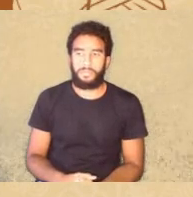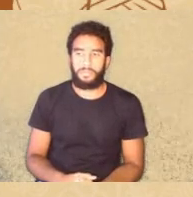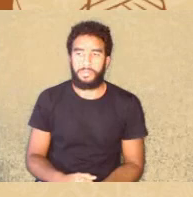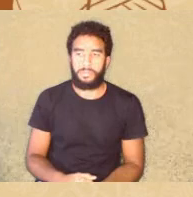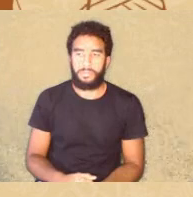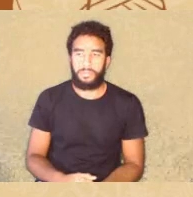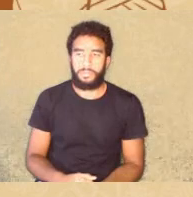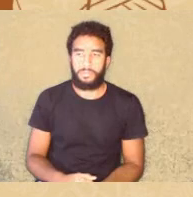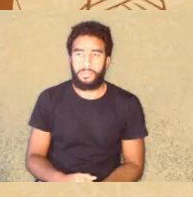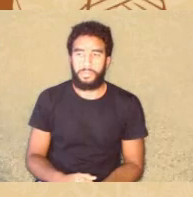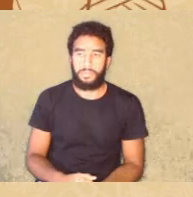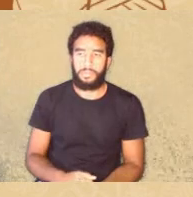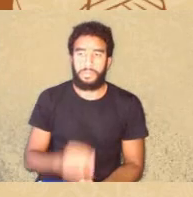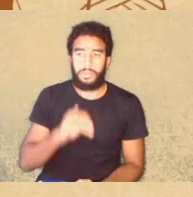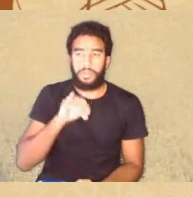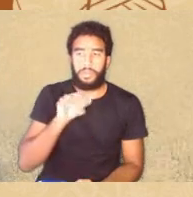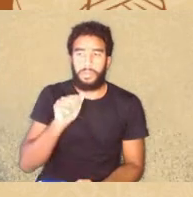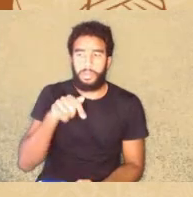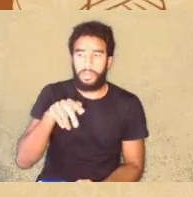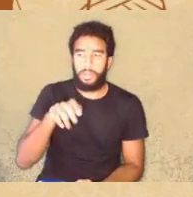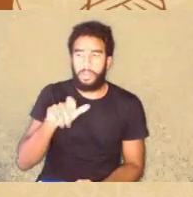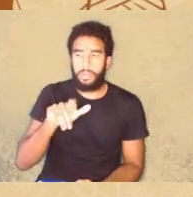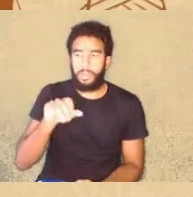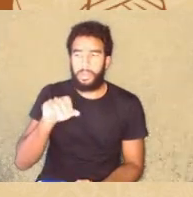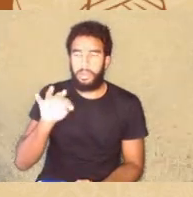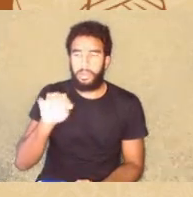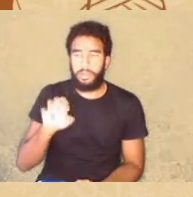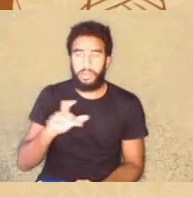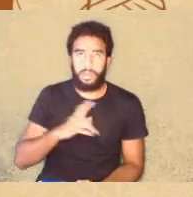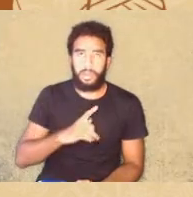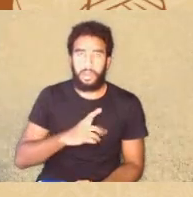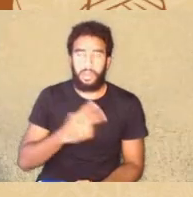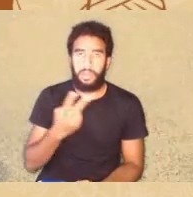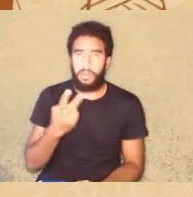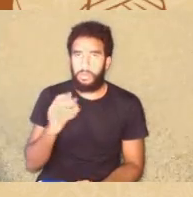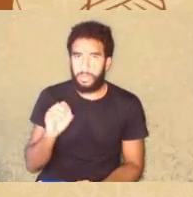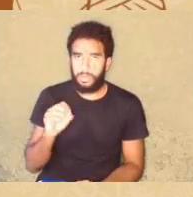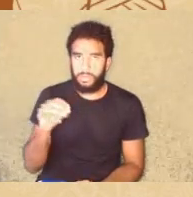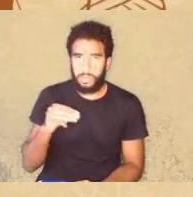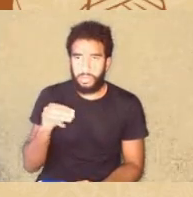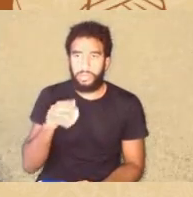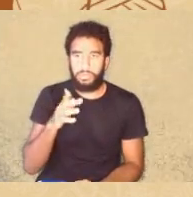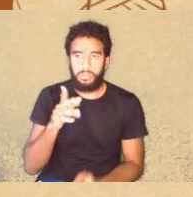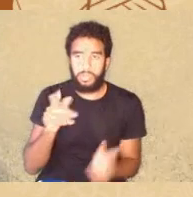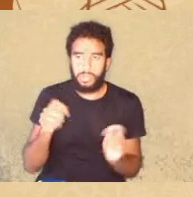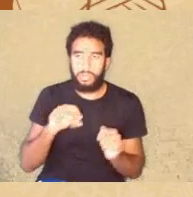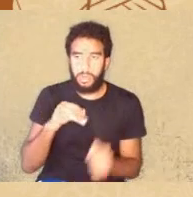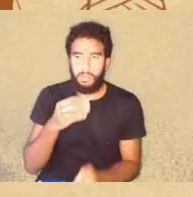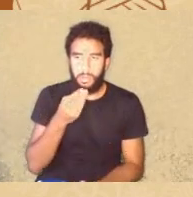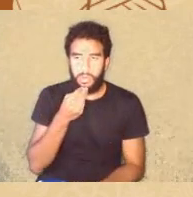Jaqueline, nós ainda temos 20 minutos. Você pode aproveitá-lo.